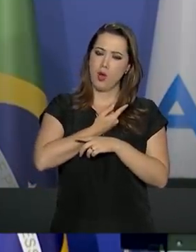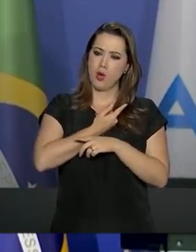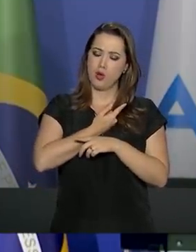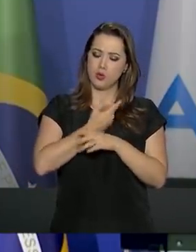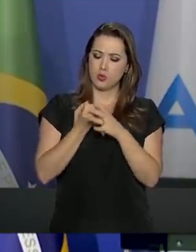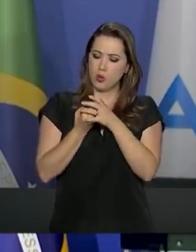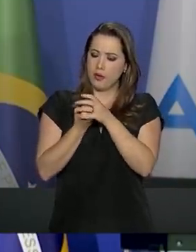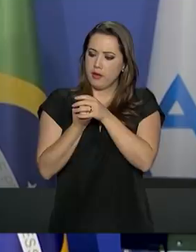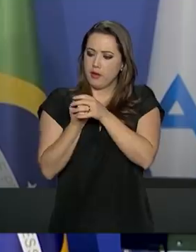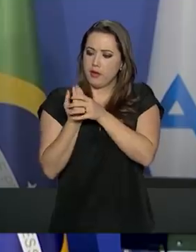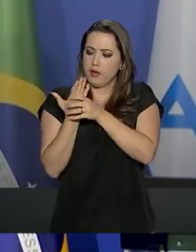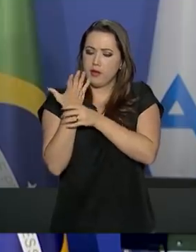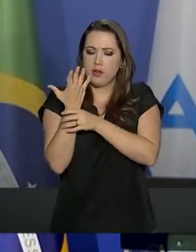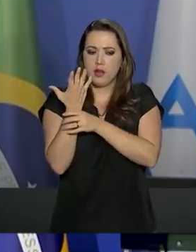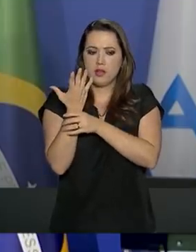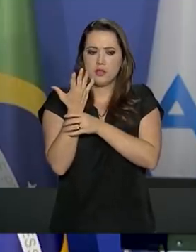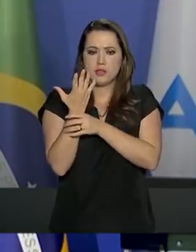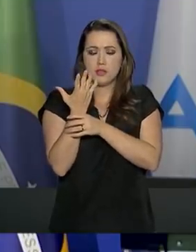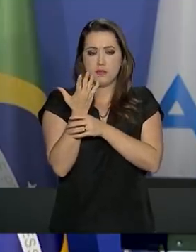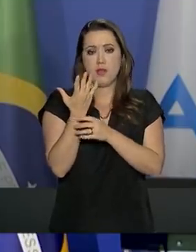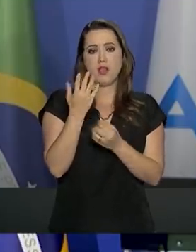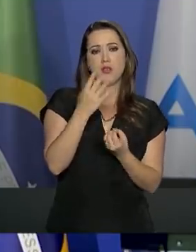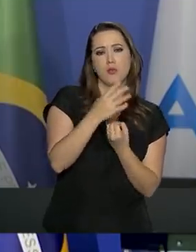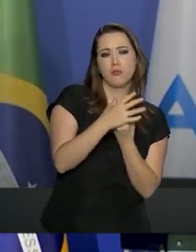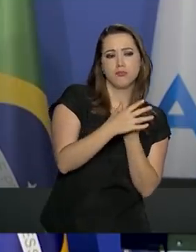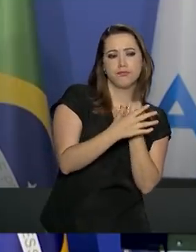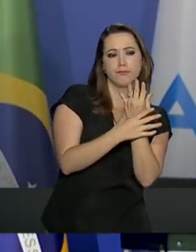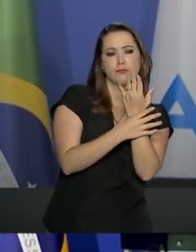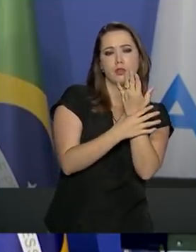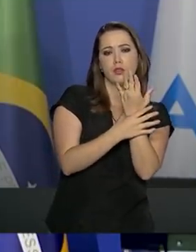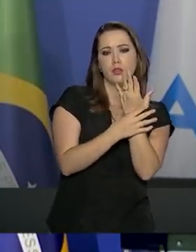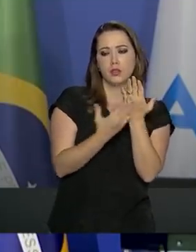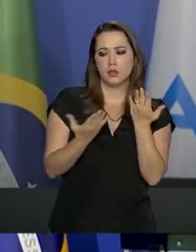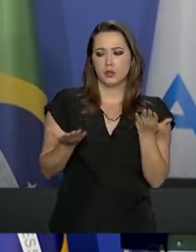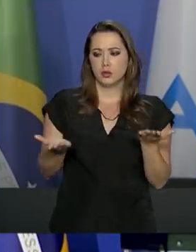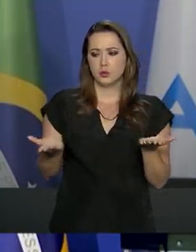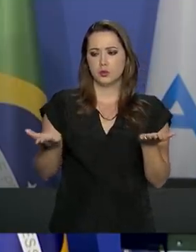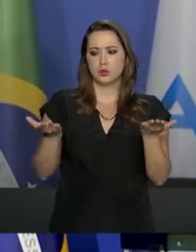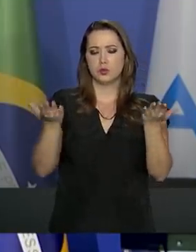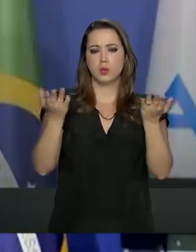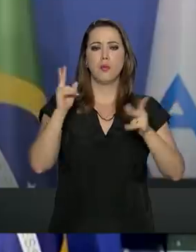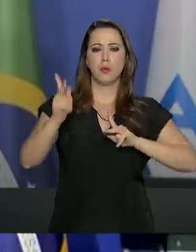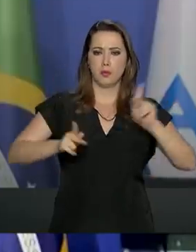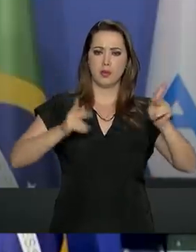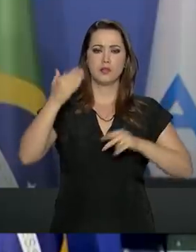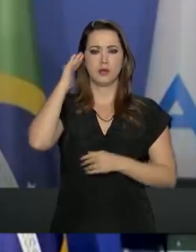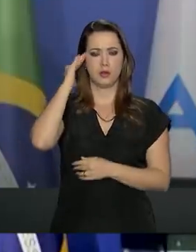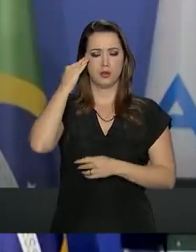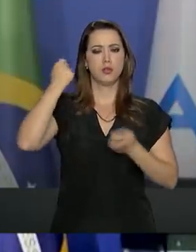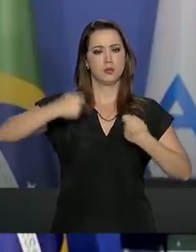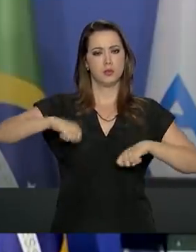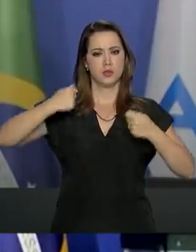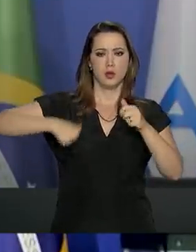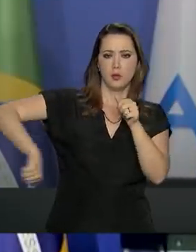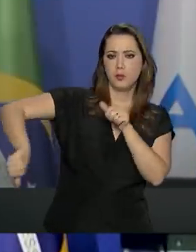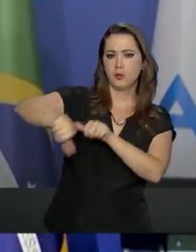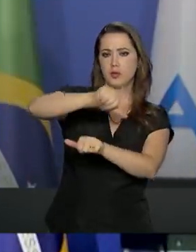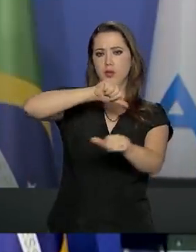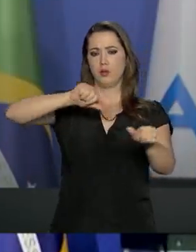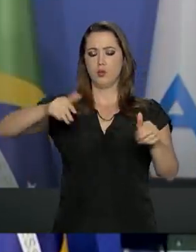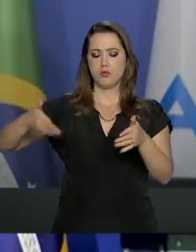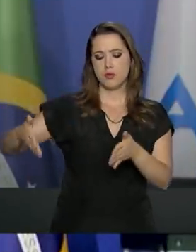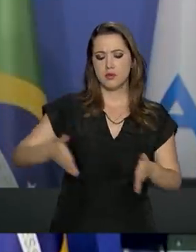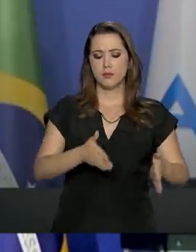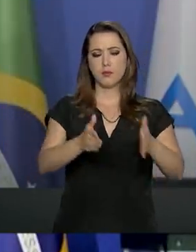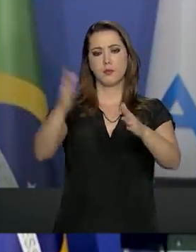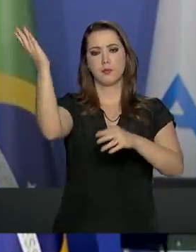our origins. Falou mais alto. Have spoken higher. O povo entendeu que deveríamos mudar o destino do Brasil.